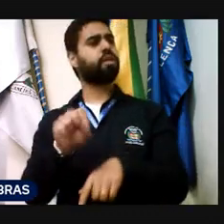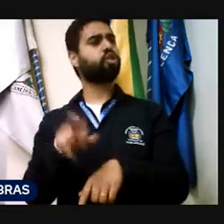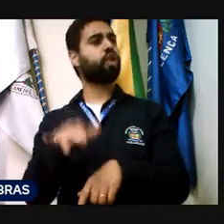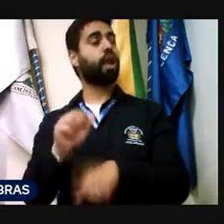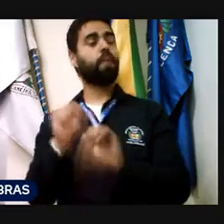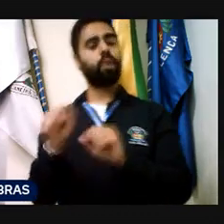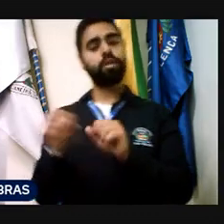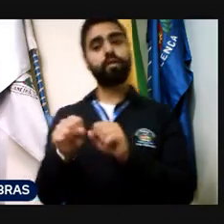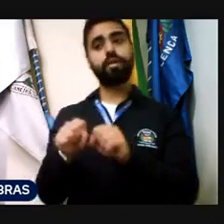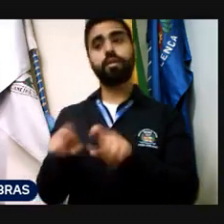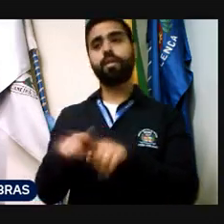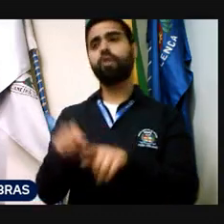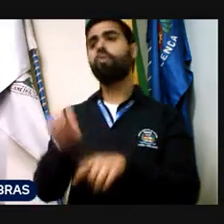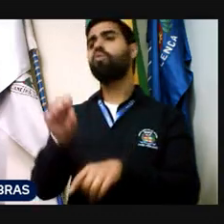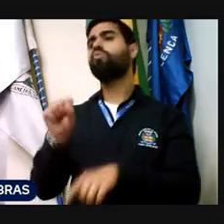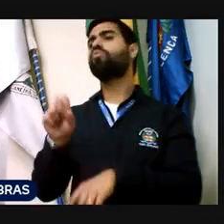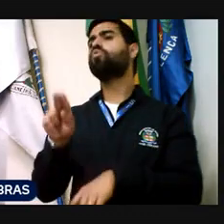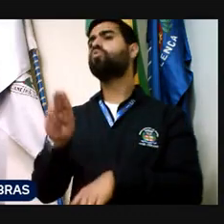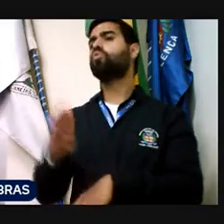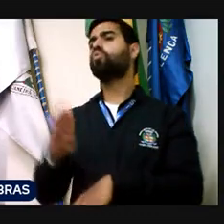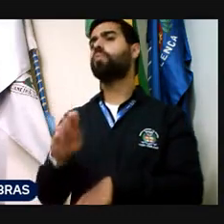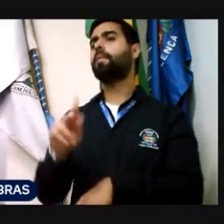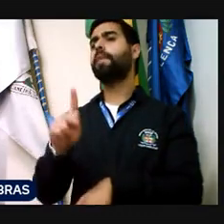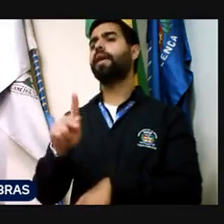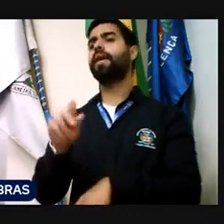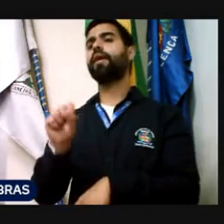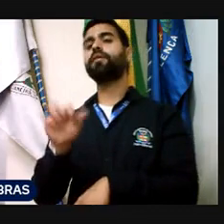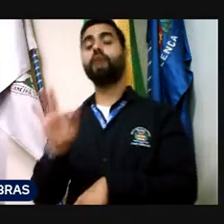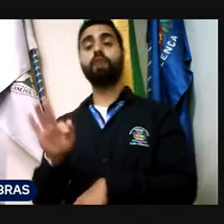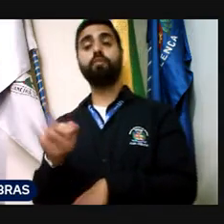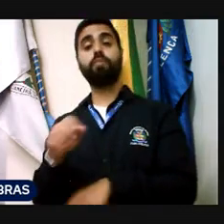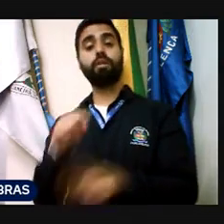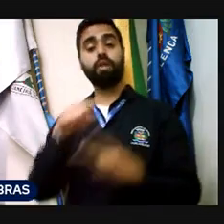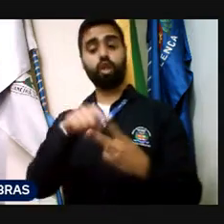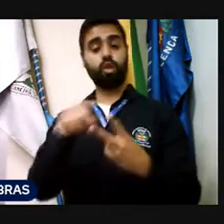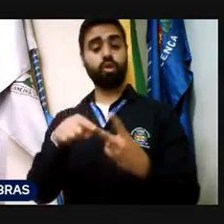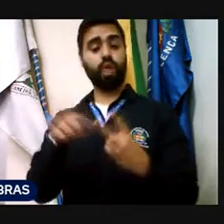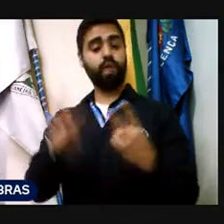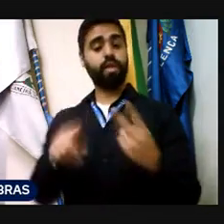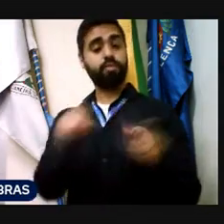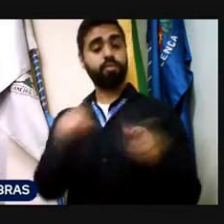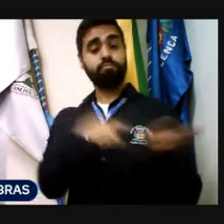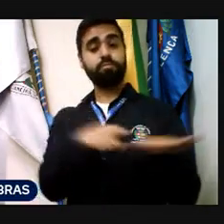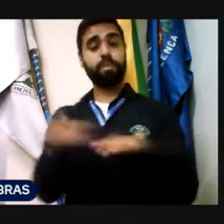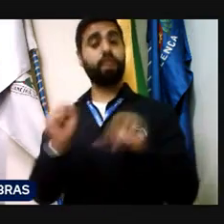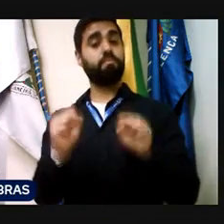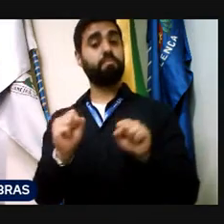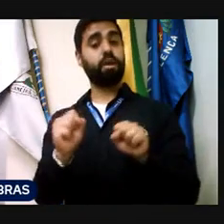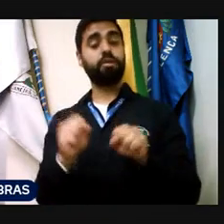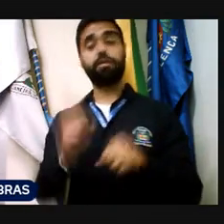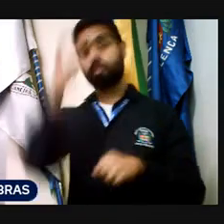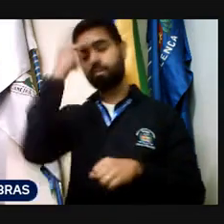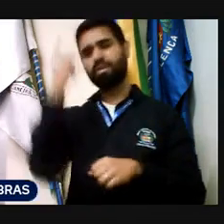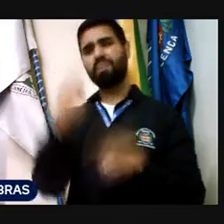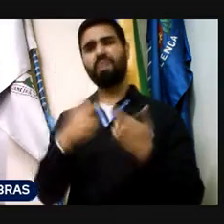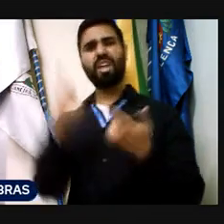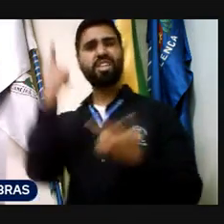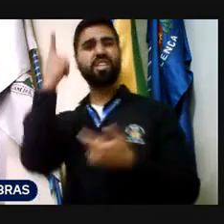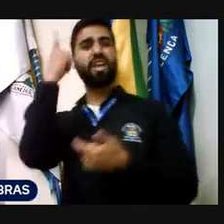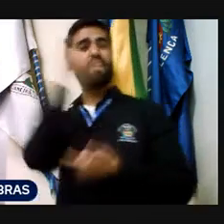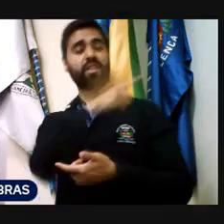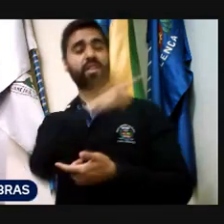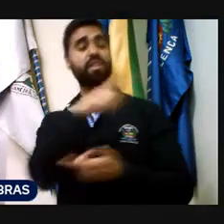feito um sub-PSF, que seja pelo menos atendido duas vezes na semana, porque quem mora lá nas Laranjeiras é difícil, tem gente